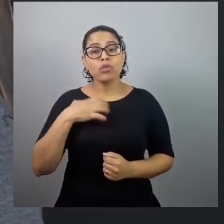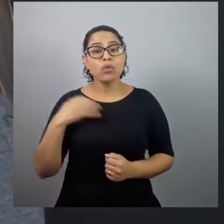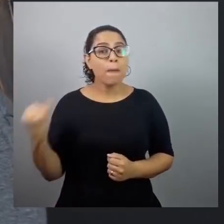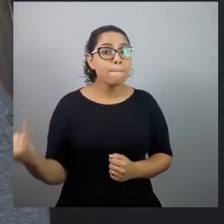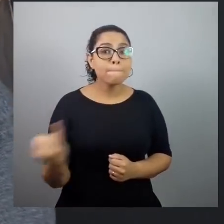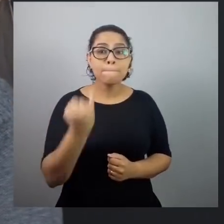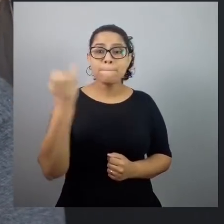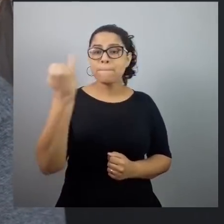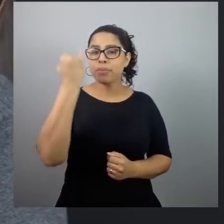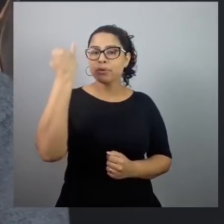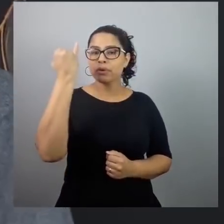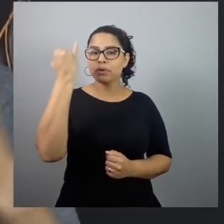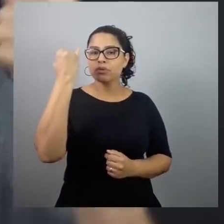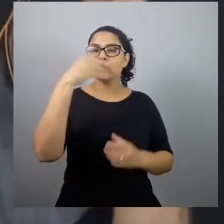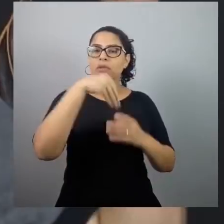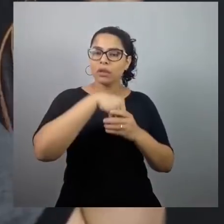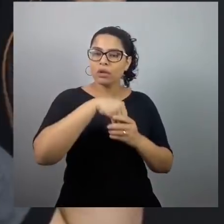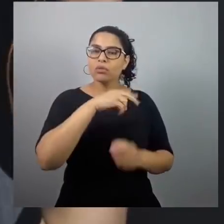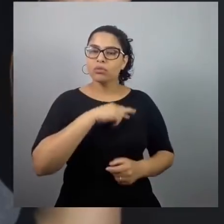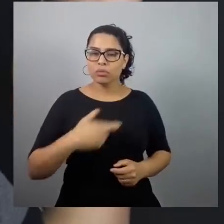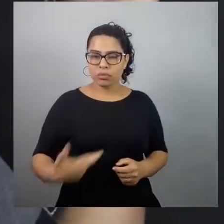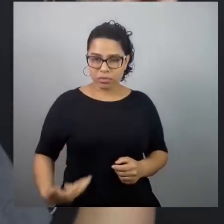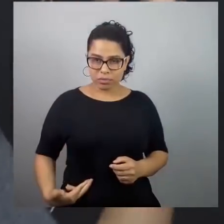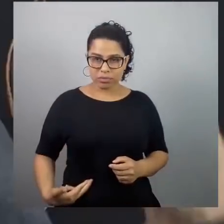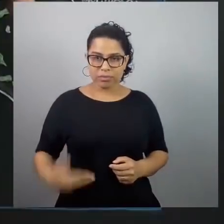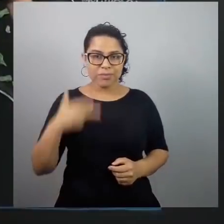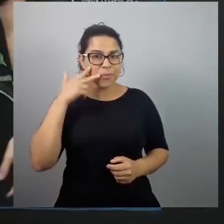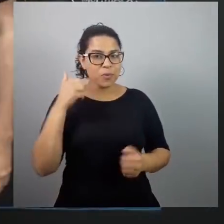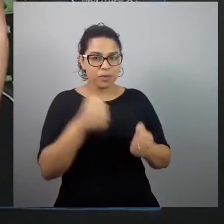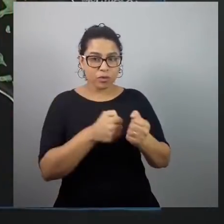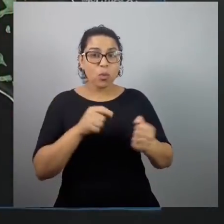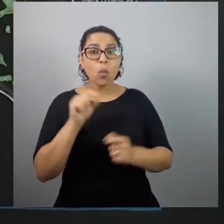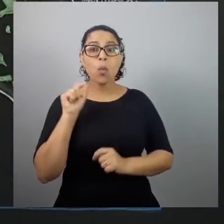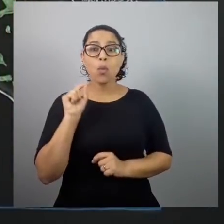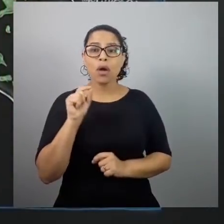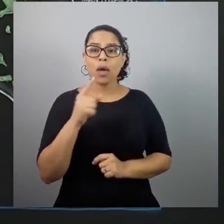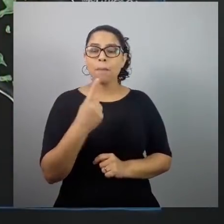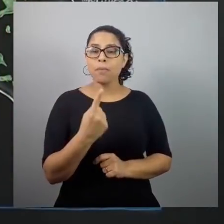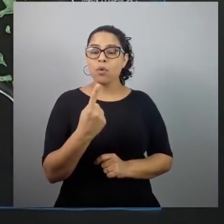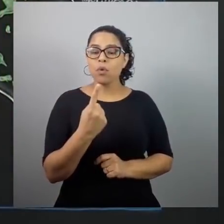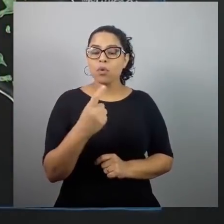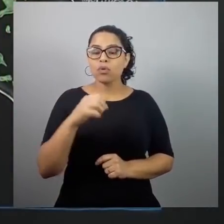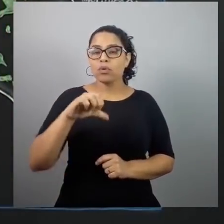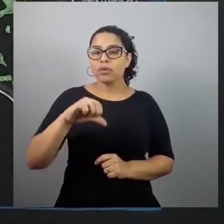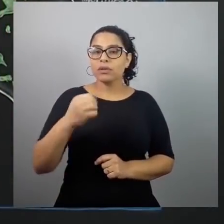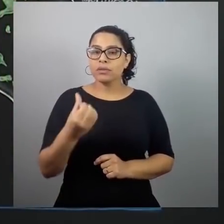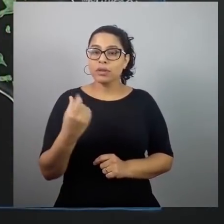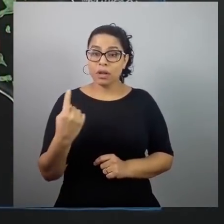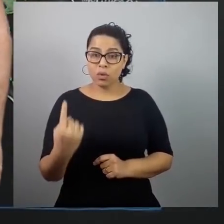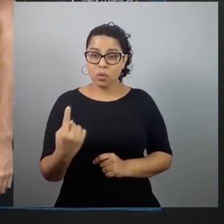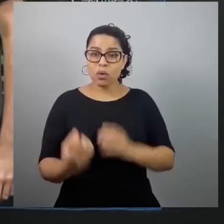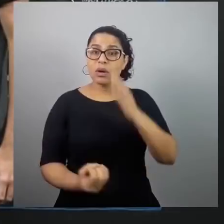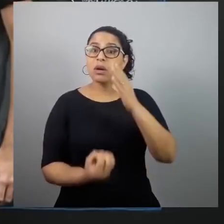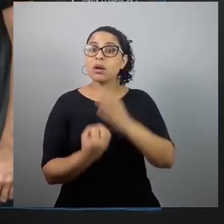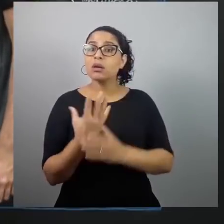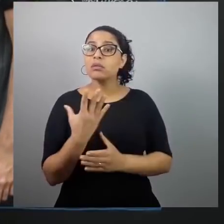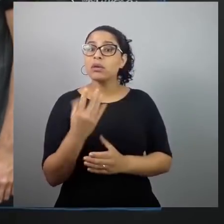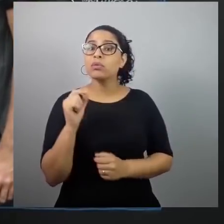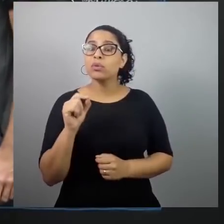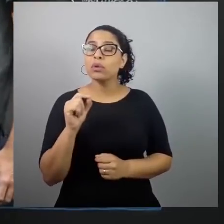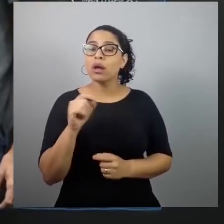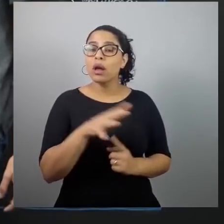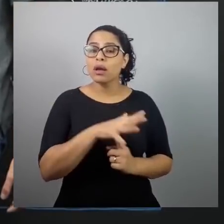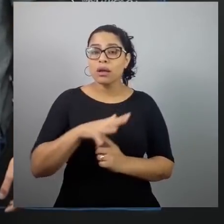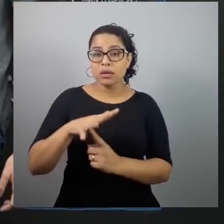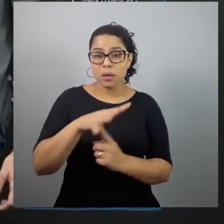indígena durante a República, nesse período que a gente destacou, foi em 1961, com a criação do Parque Nacional do